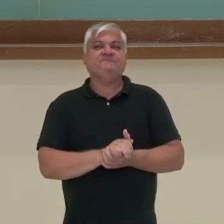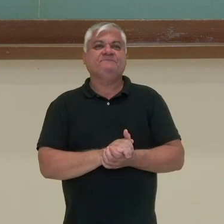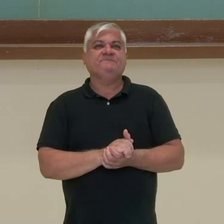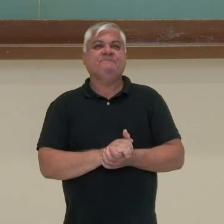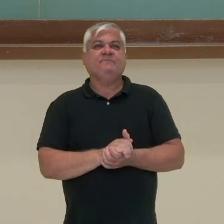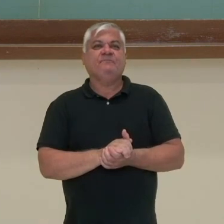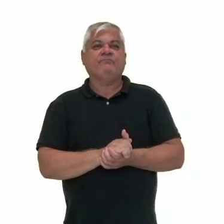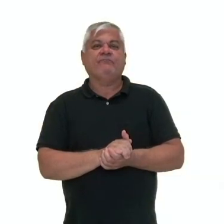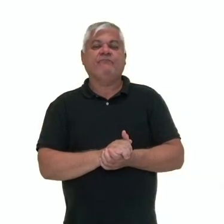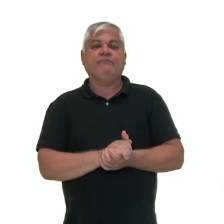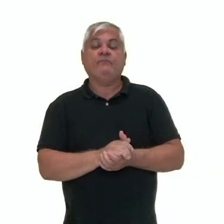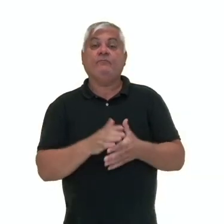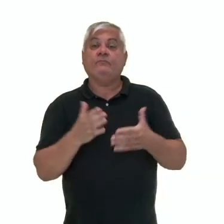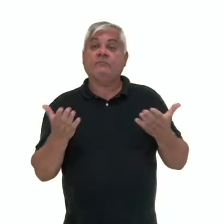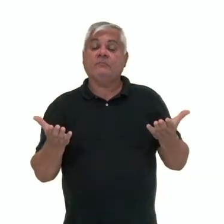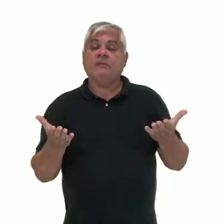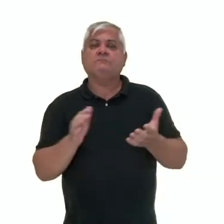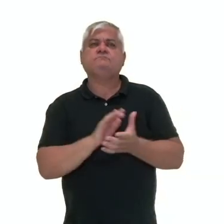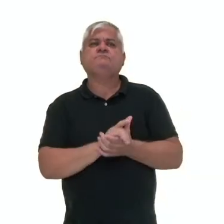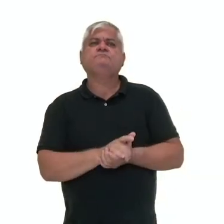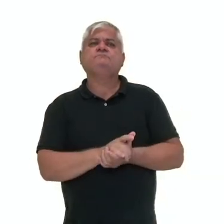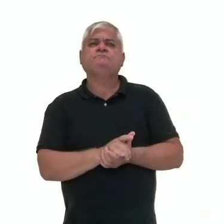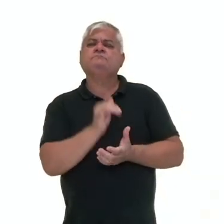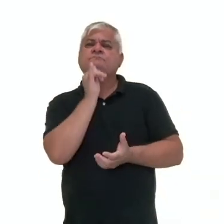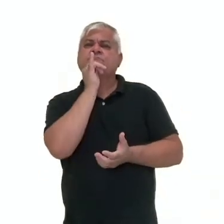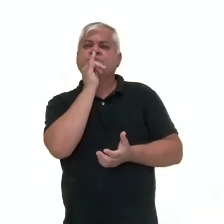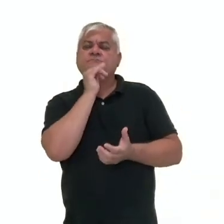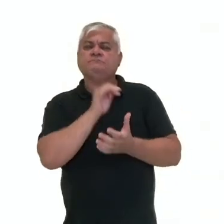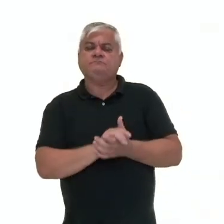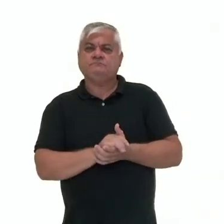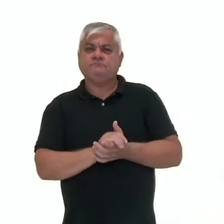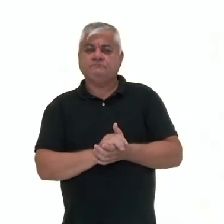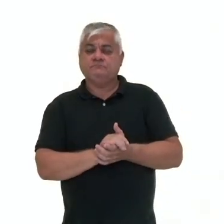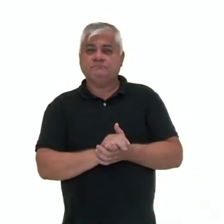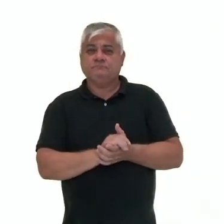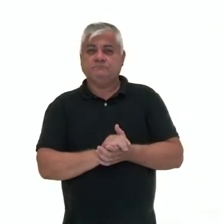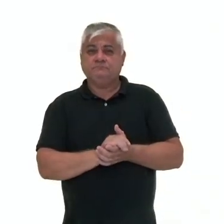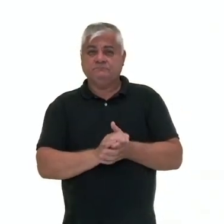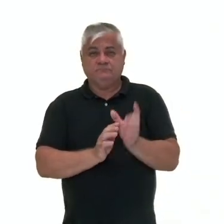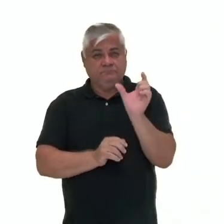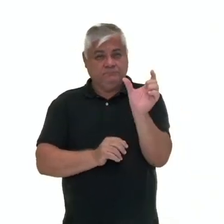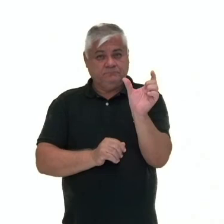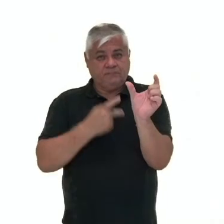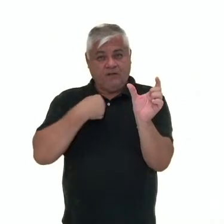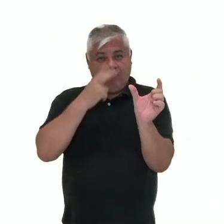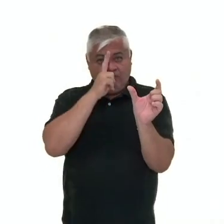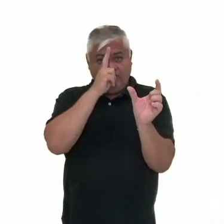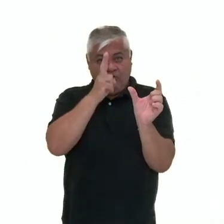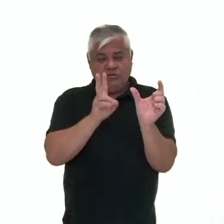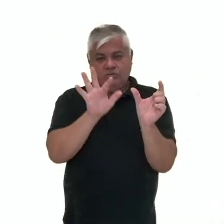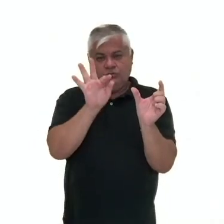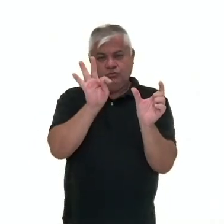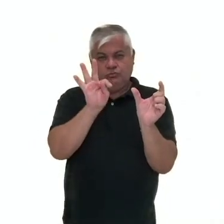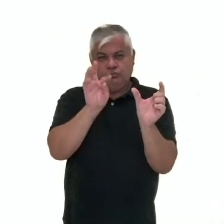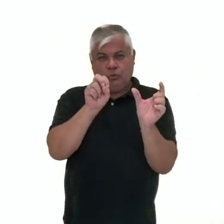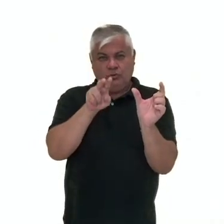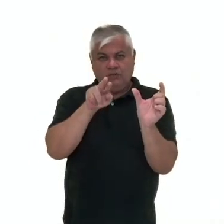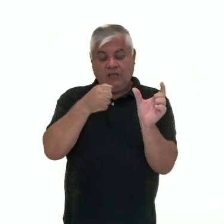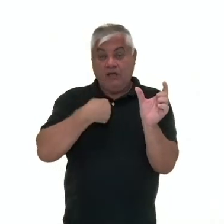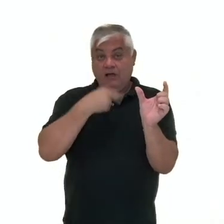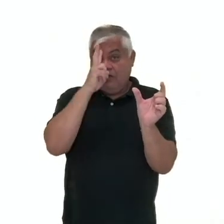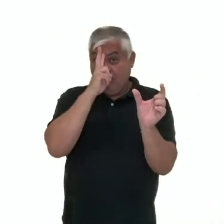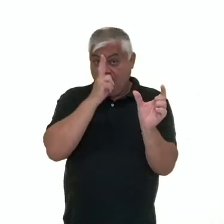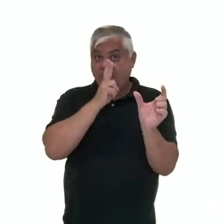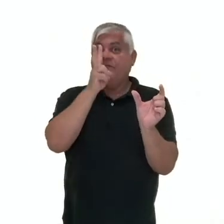tá? E para finalizar essa questão, né? Sílaba tônica, só relembrando. Então, é sílaba que pronunciamos com